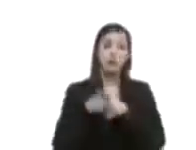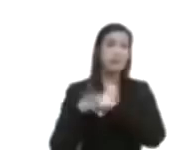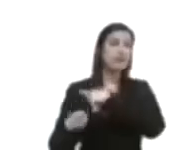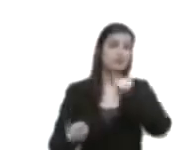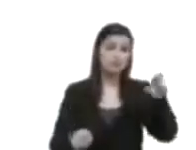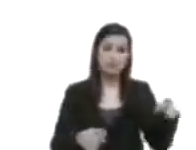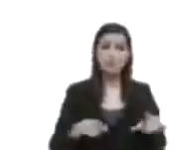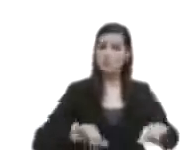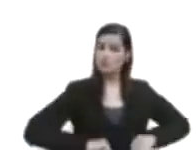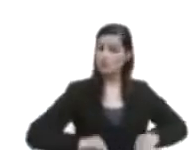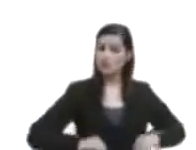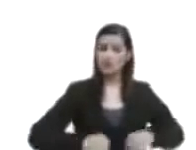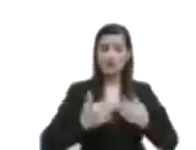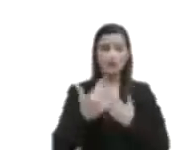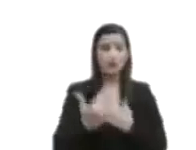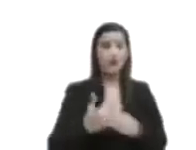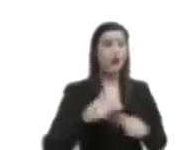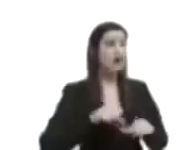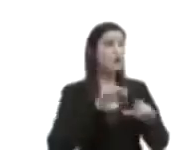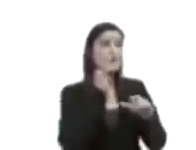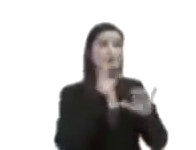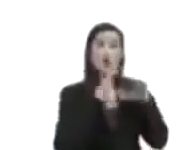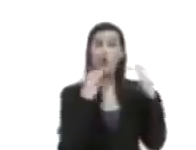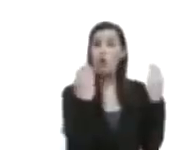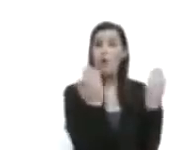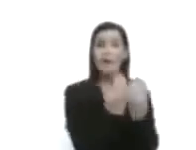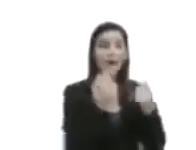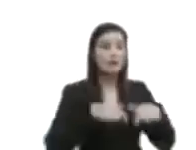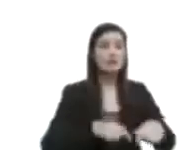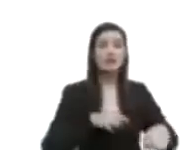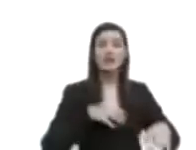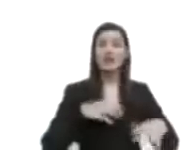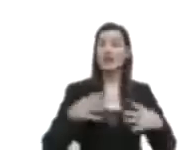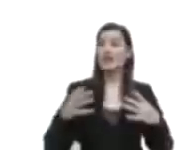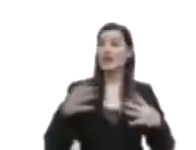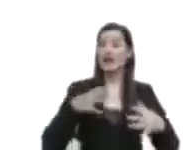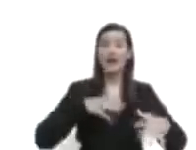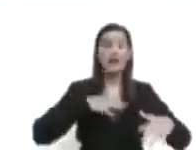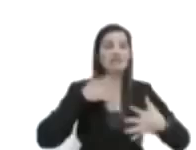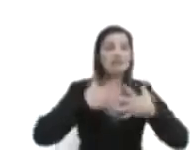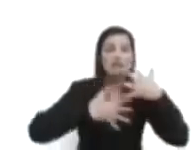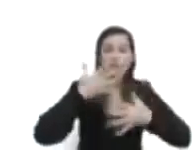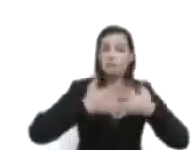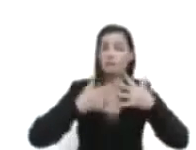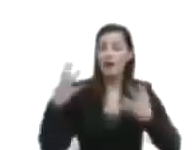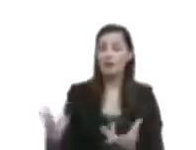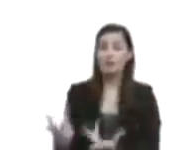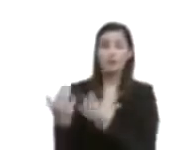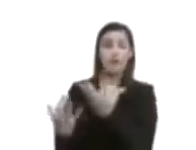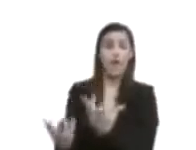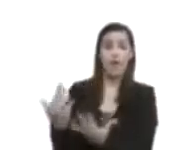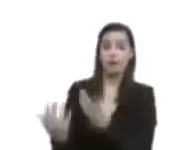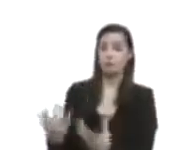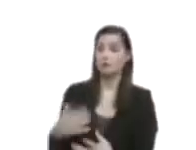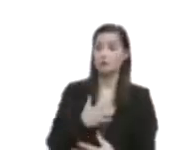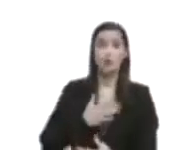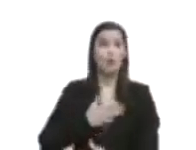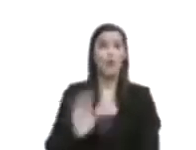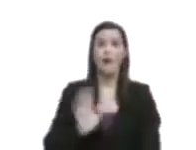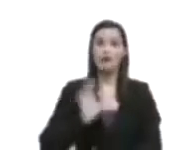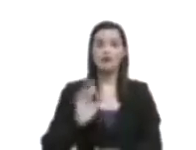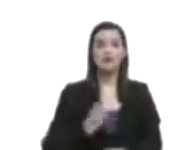coração incomoda, meu irmão, essas leis ante Deus, entre família, essas ideologias, e isso vai atrair